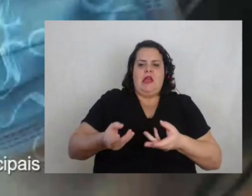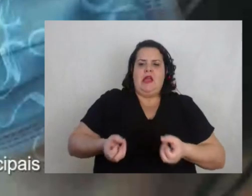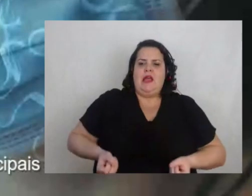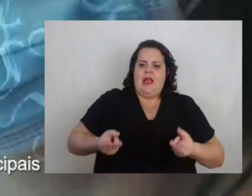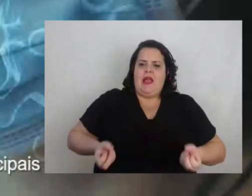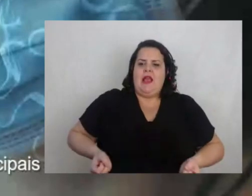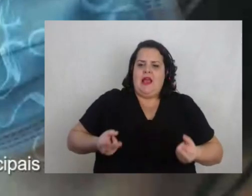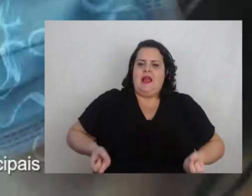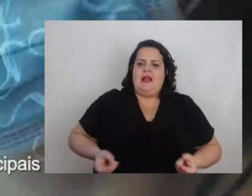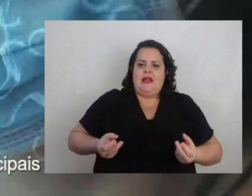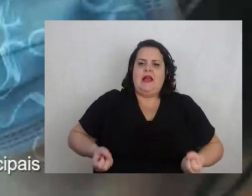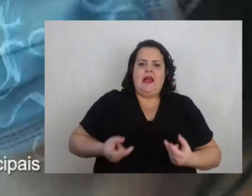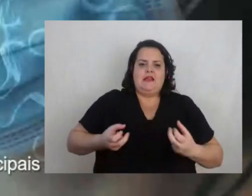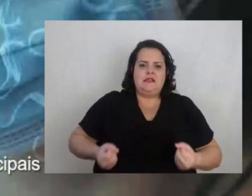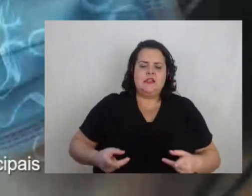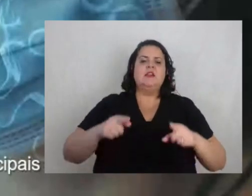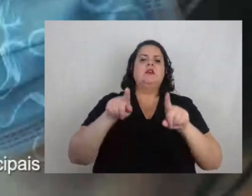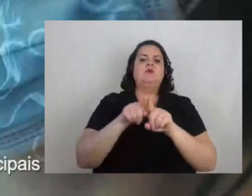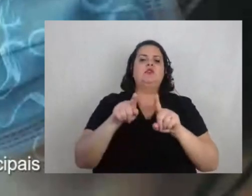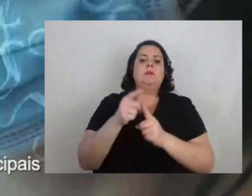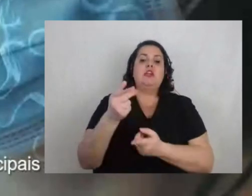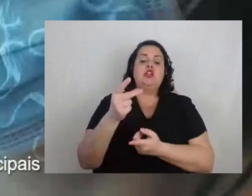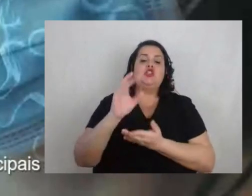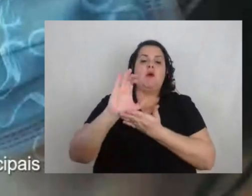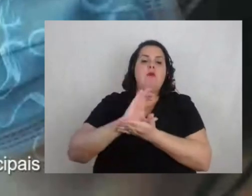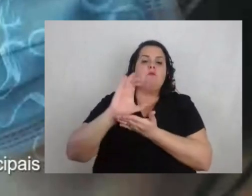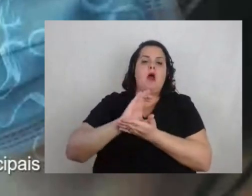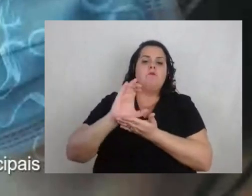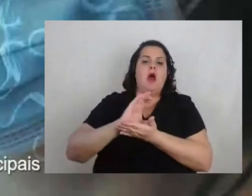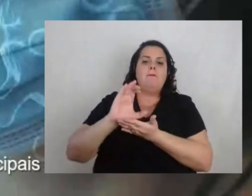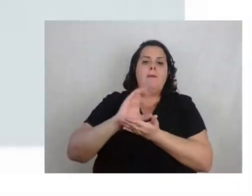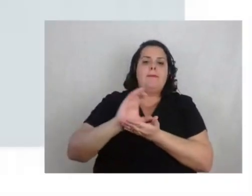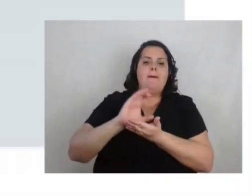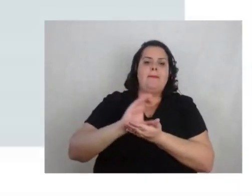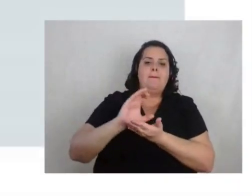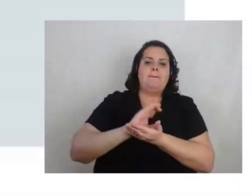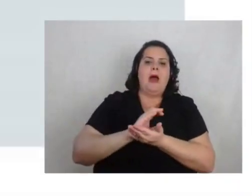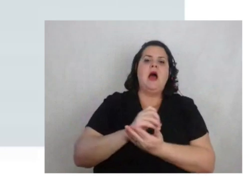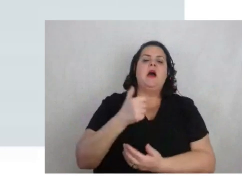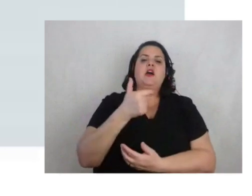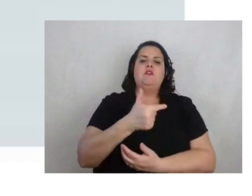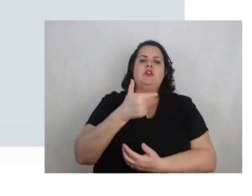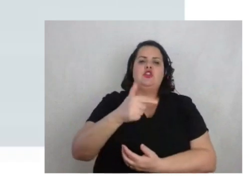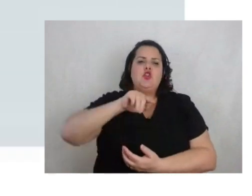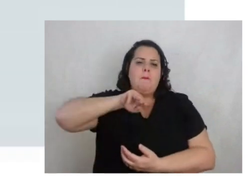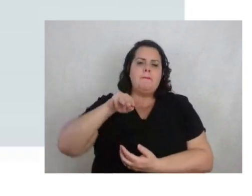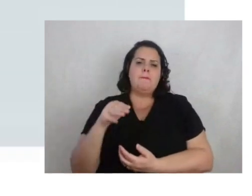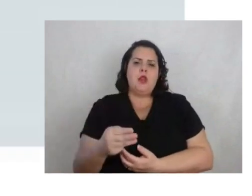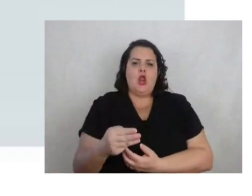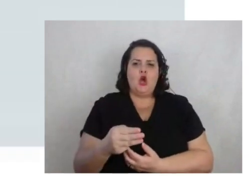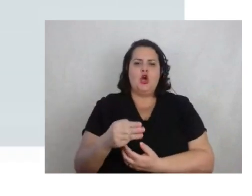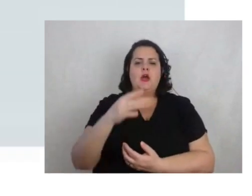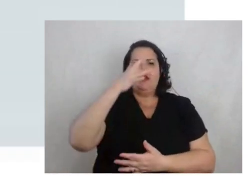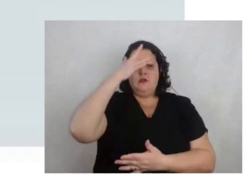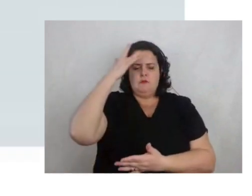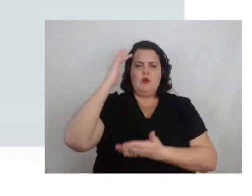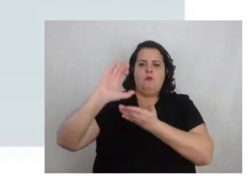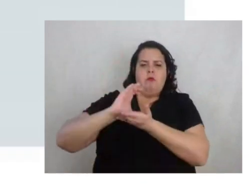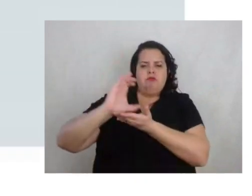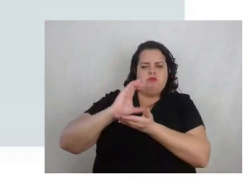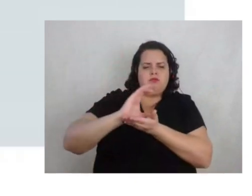foi o total de doações em dinheiro e em materiais, são 22 milhões de doações, a quem a gente agradece, e